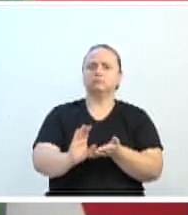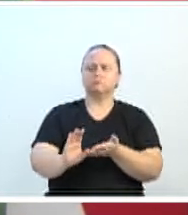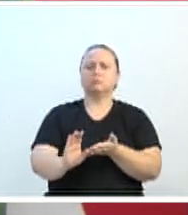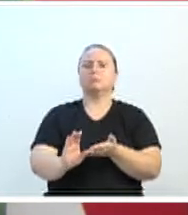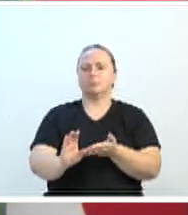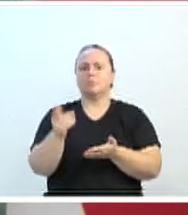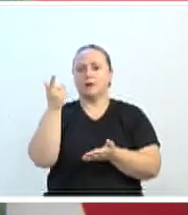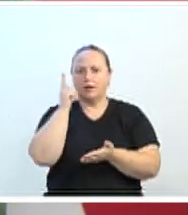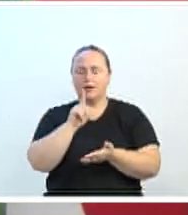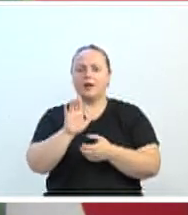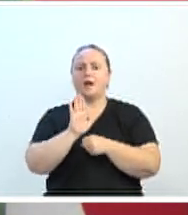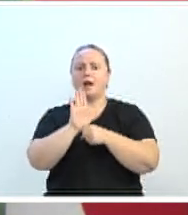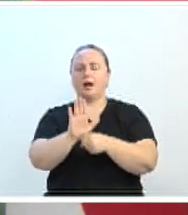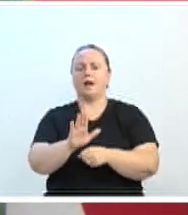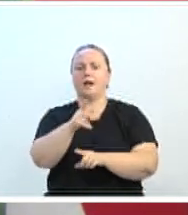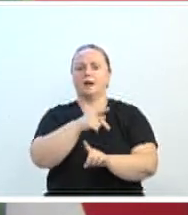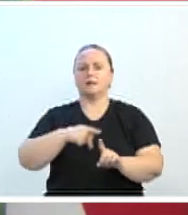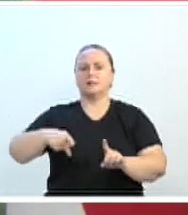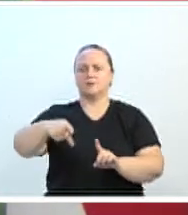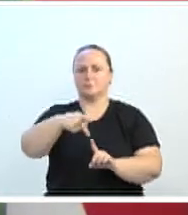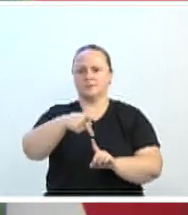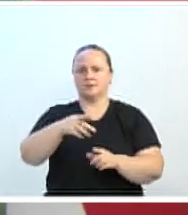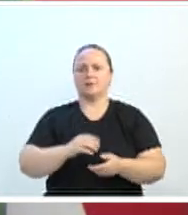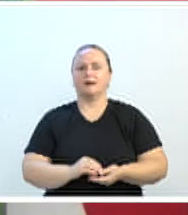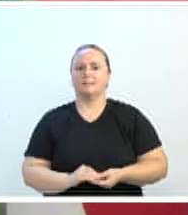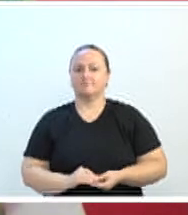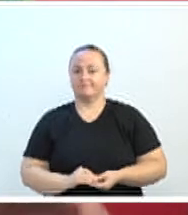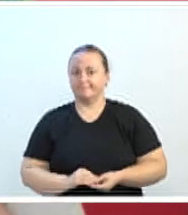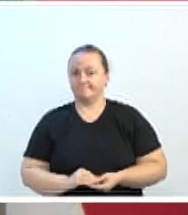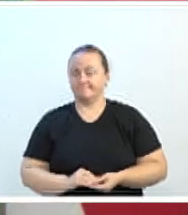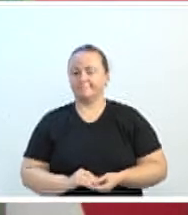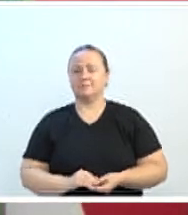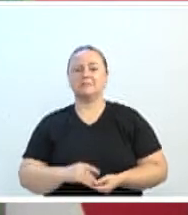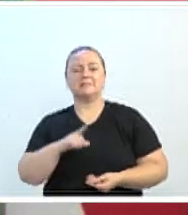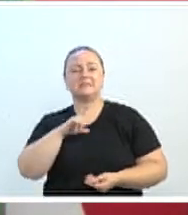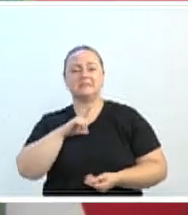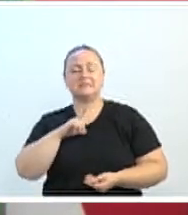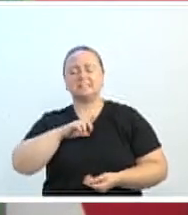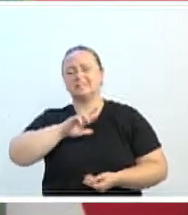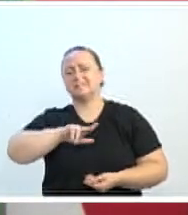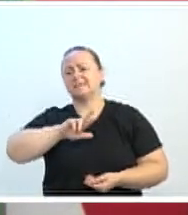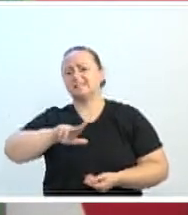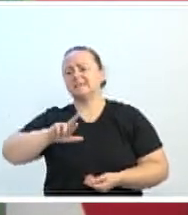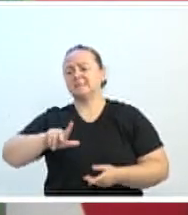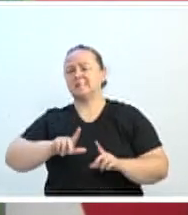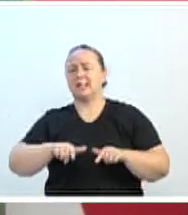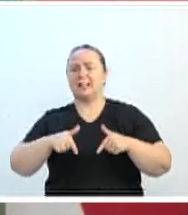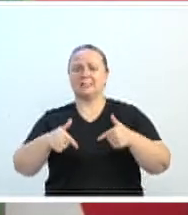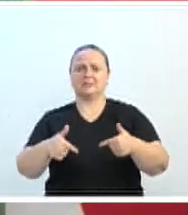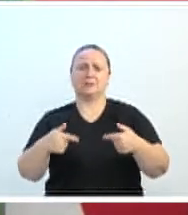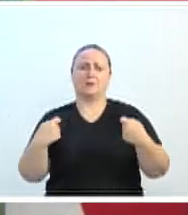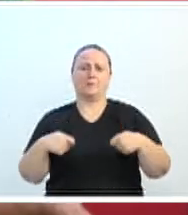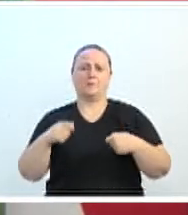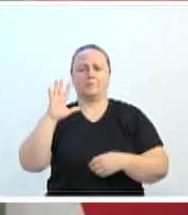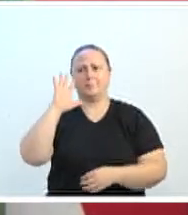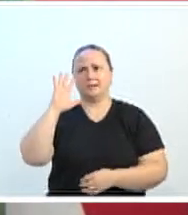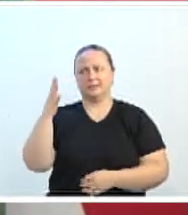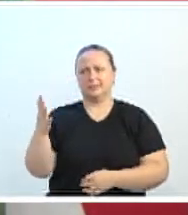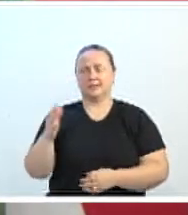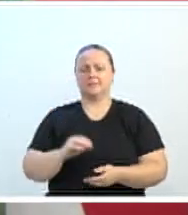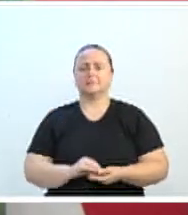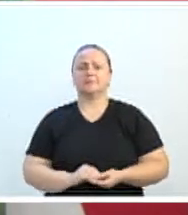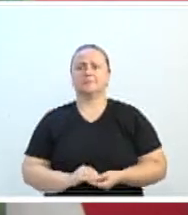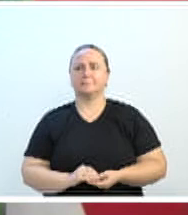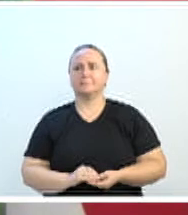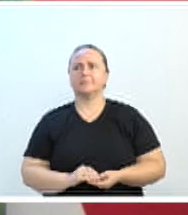nossa Previdência. Mas isso são, entre outras, várias ações que precisam ser tomadas. Eu, para encerrar aqui meu